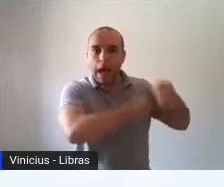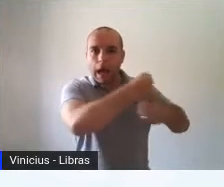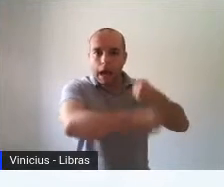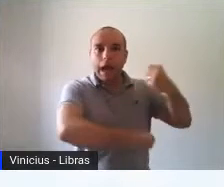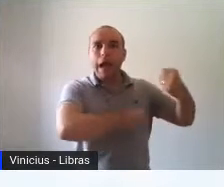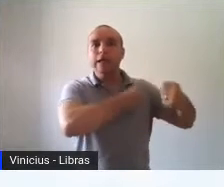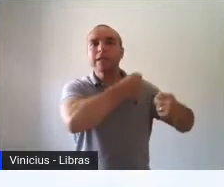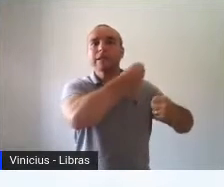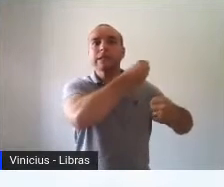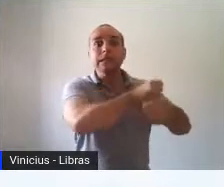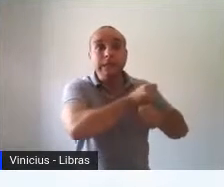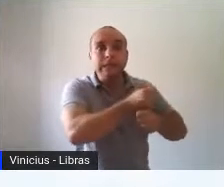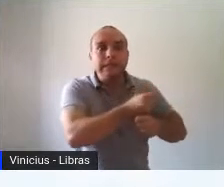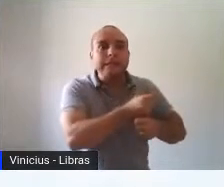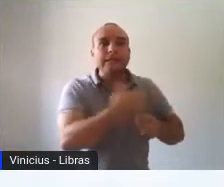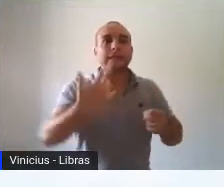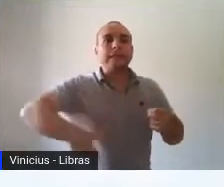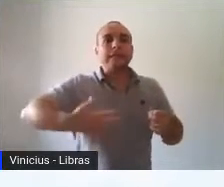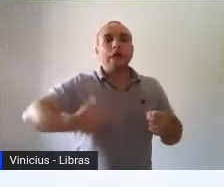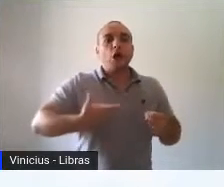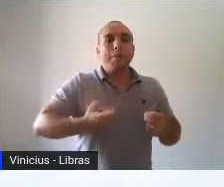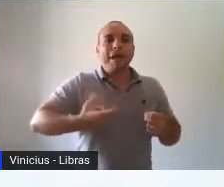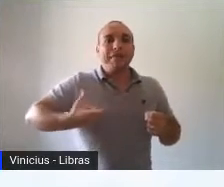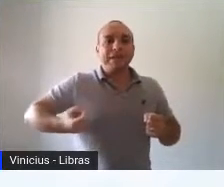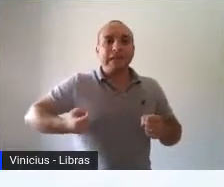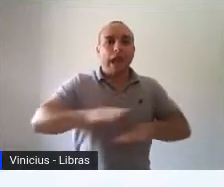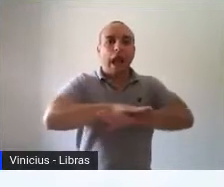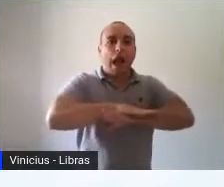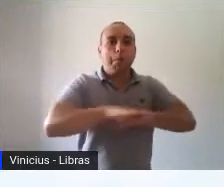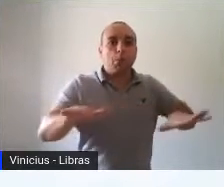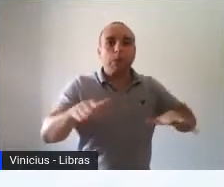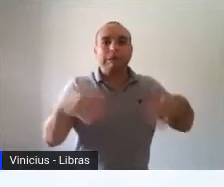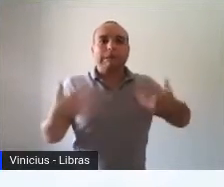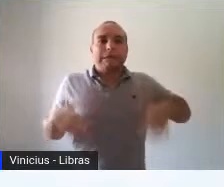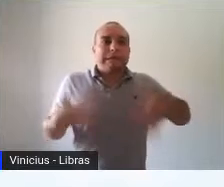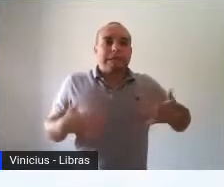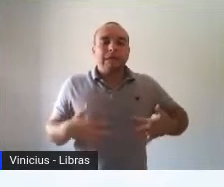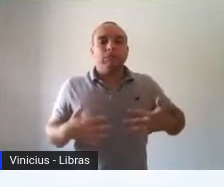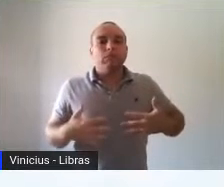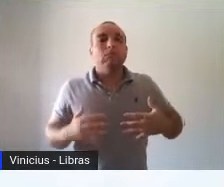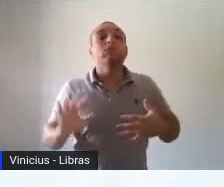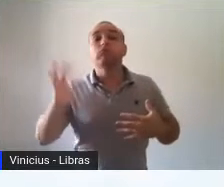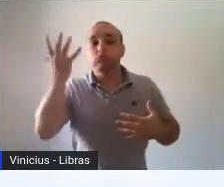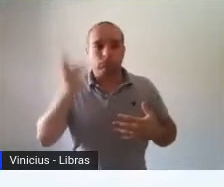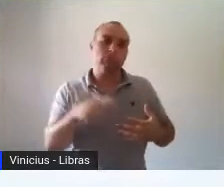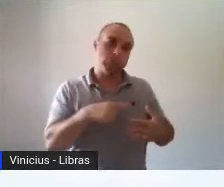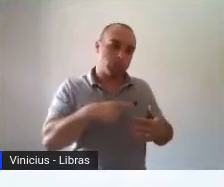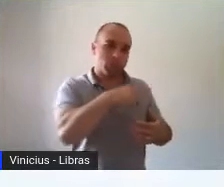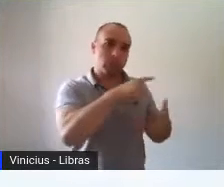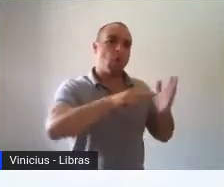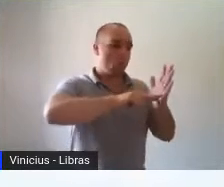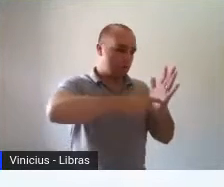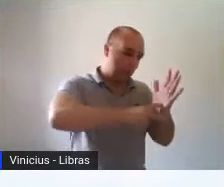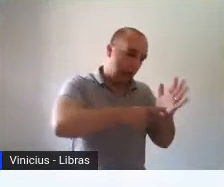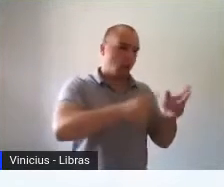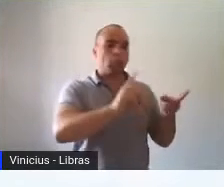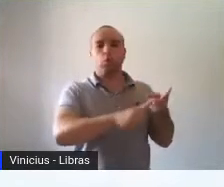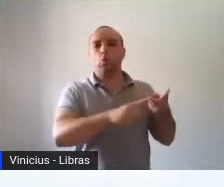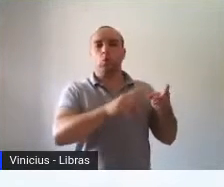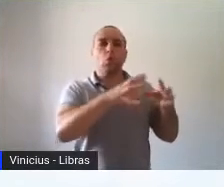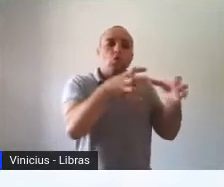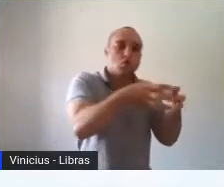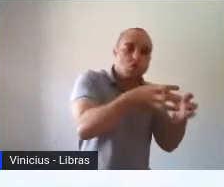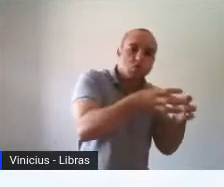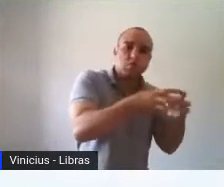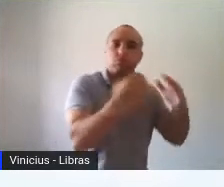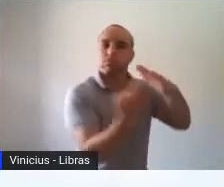as negociações, isso que a gente vem pressionando, as centrais sindicais já vinham pressionando no Conselho Estadual do Trabalho a necessidade de discutir esse piso